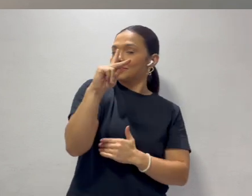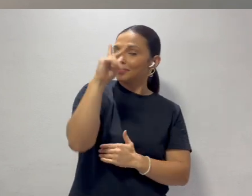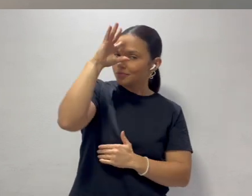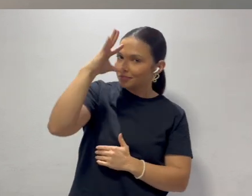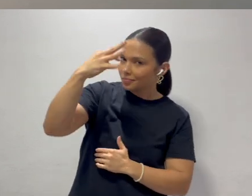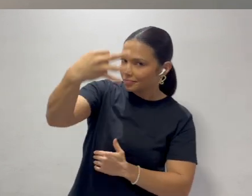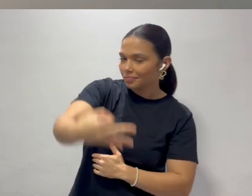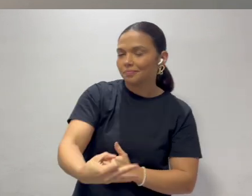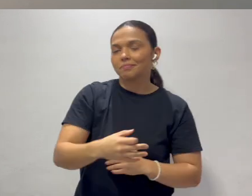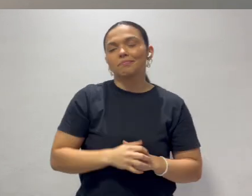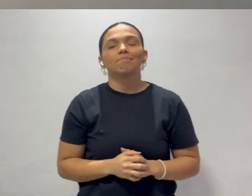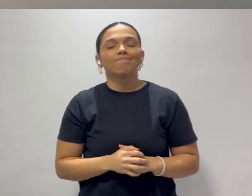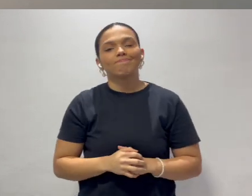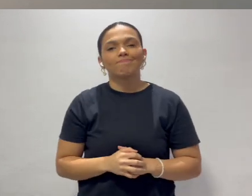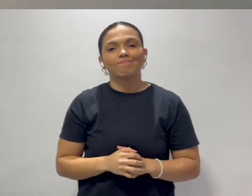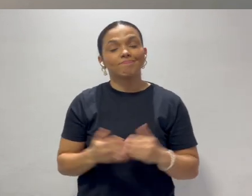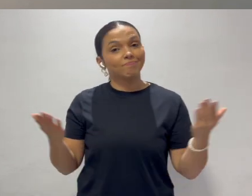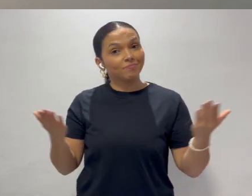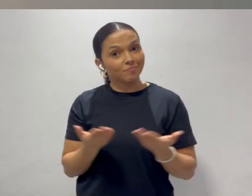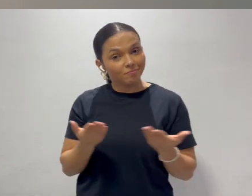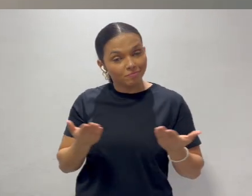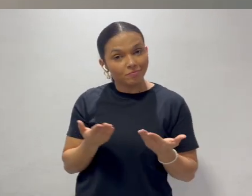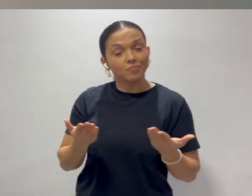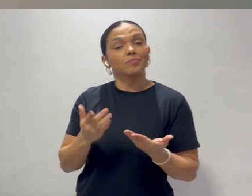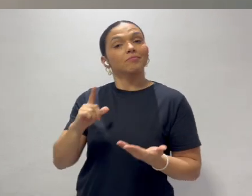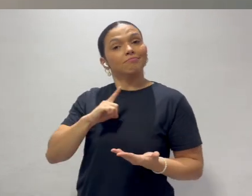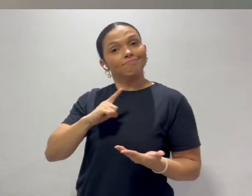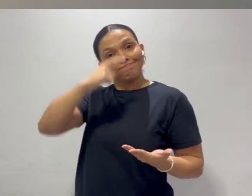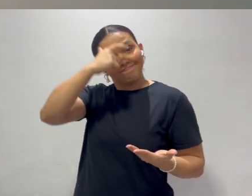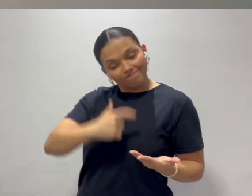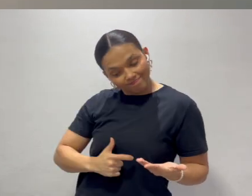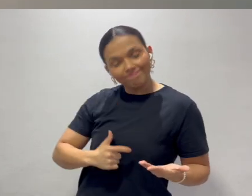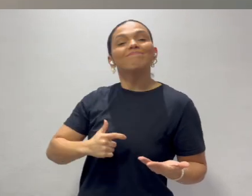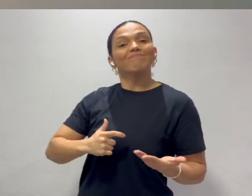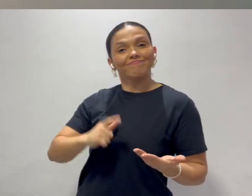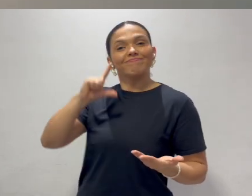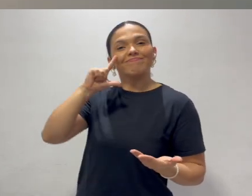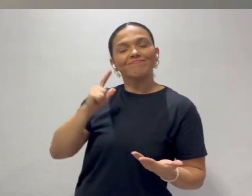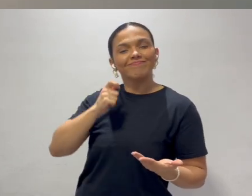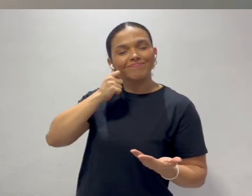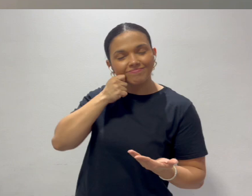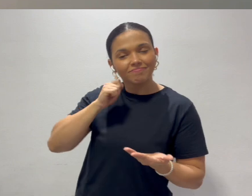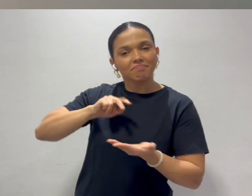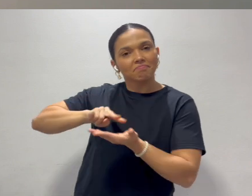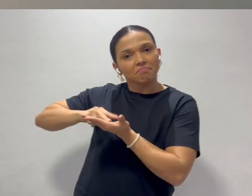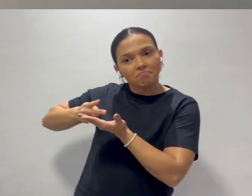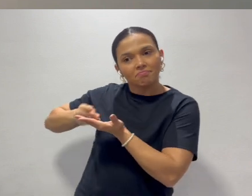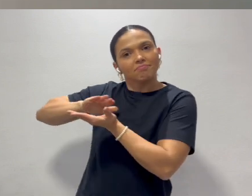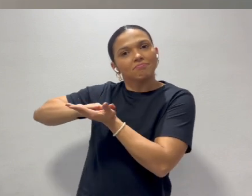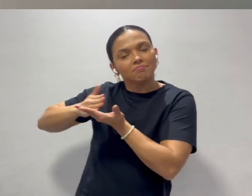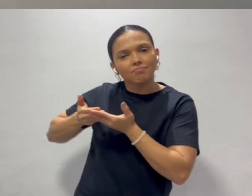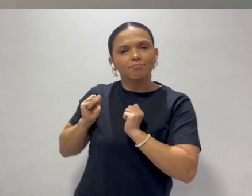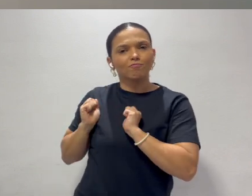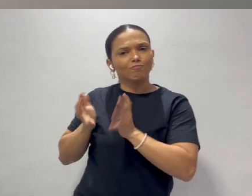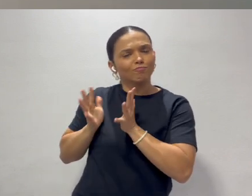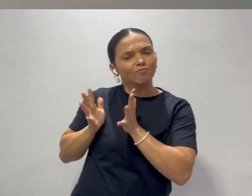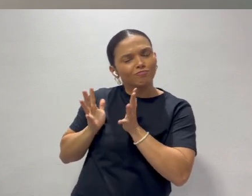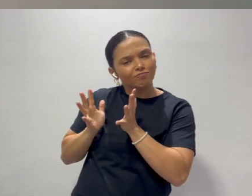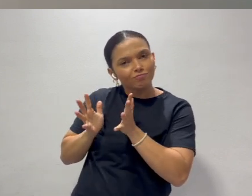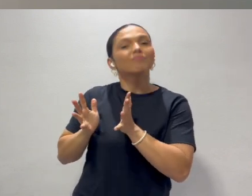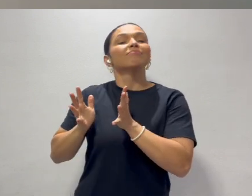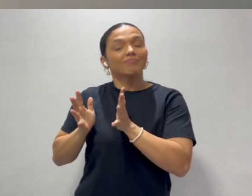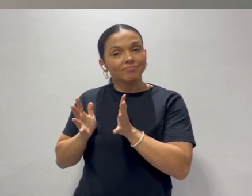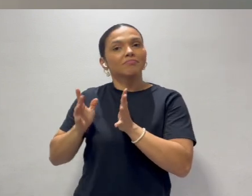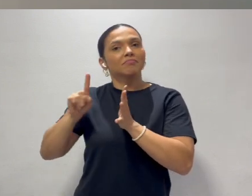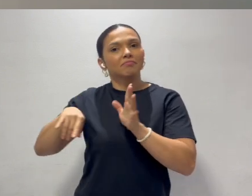a sua compreensão. Hoje nós temos a Larissa, que está com a gente aqui, interpretando tudo em Libras para você,